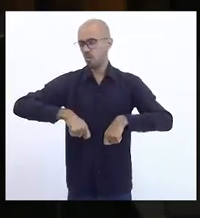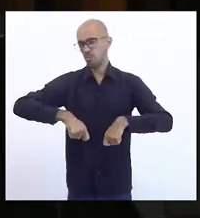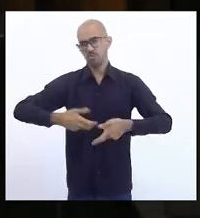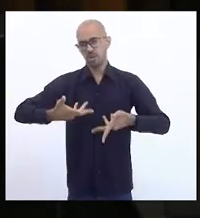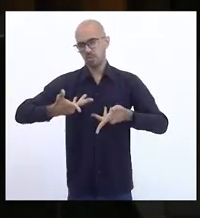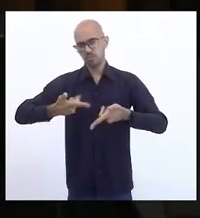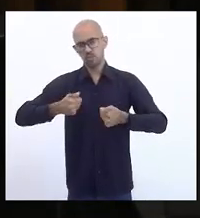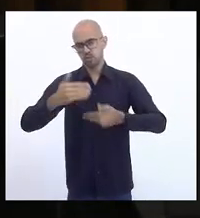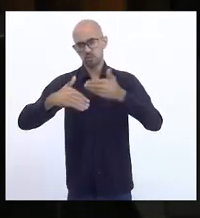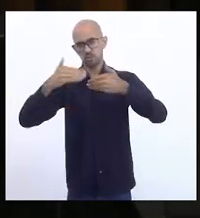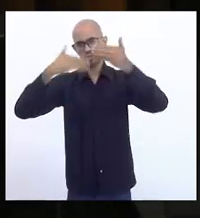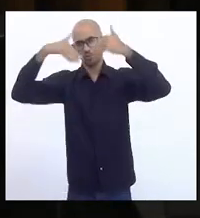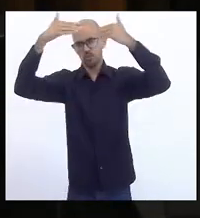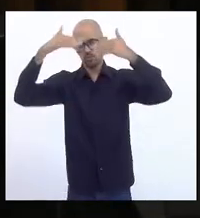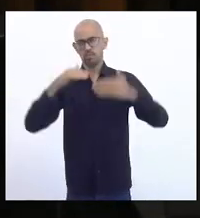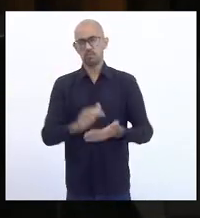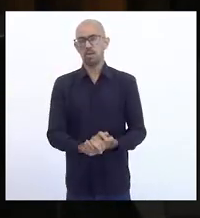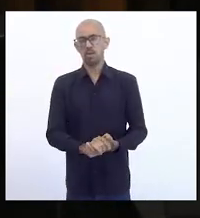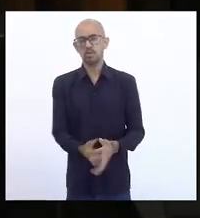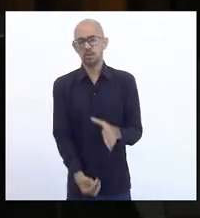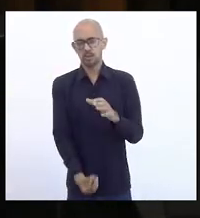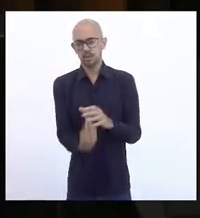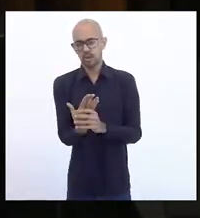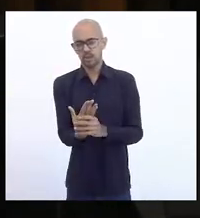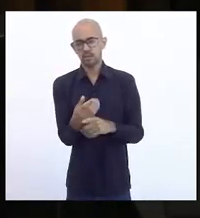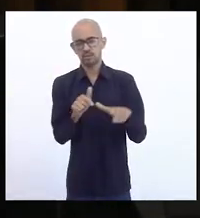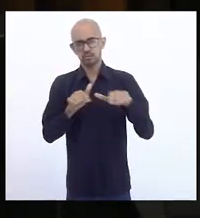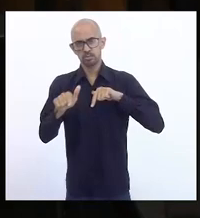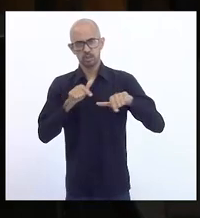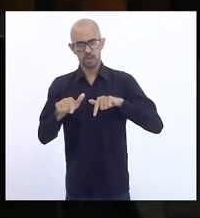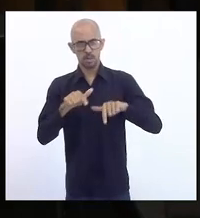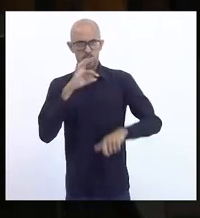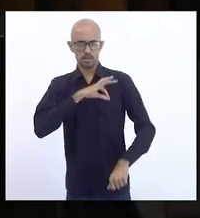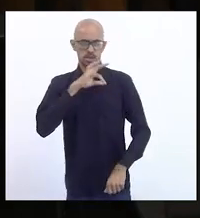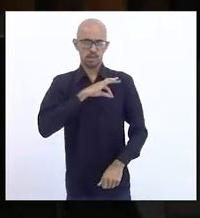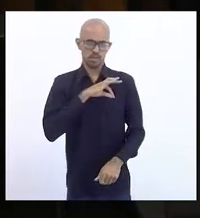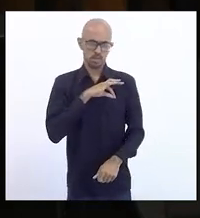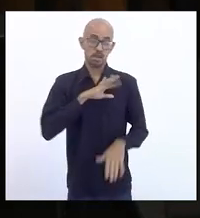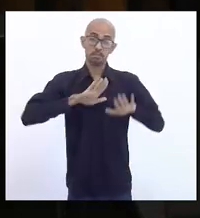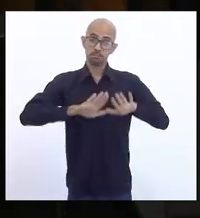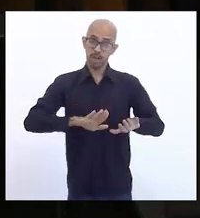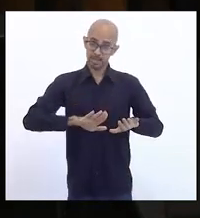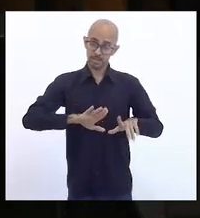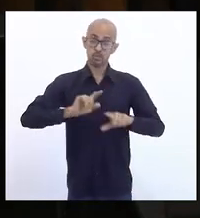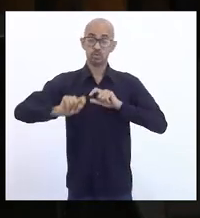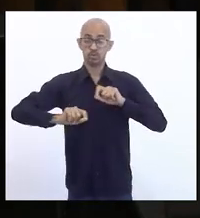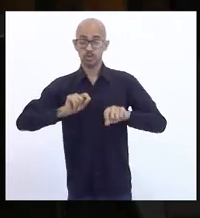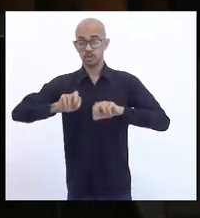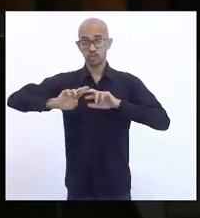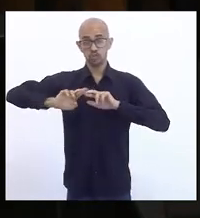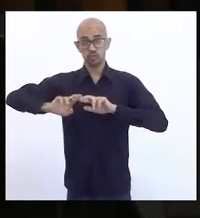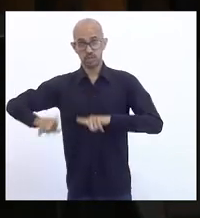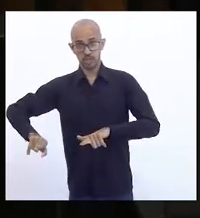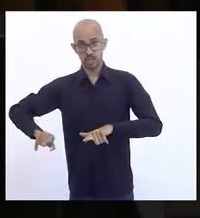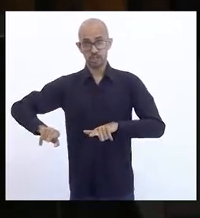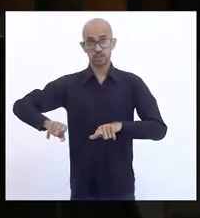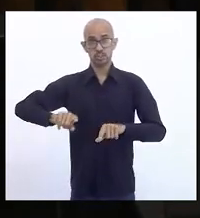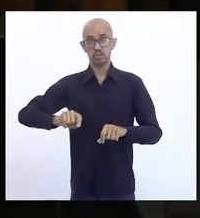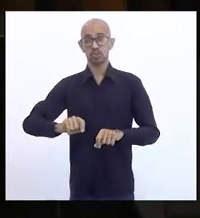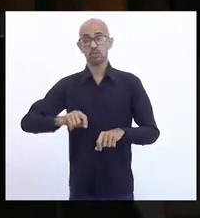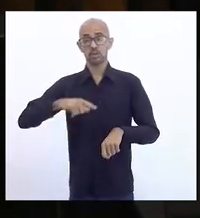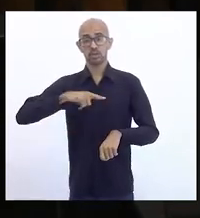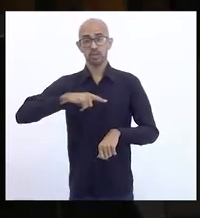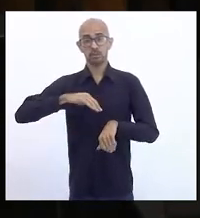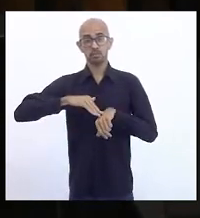de desenvolvimento e geração de emprego e renda. Em contrapartida a isso, o que tem mais